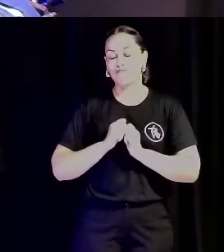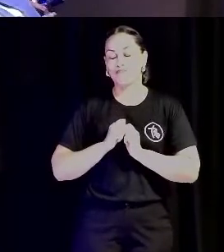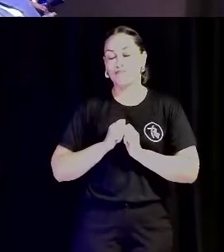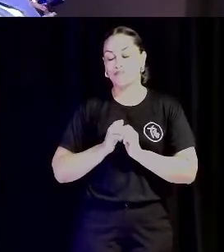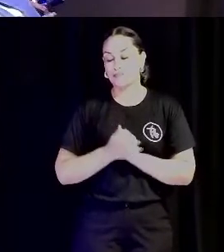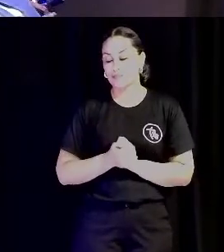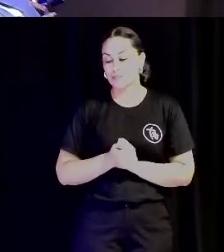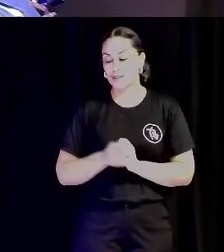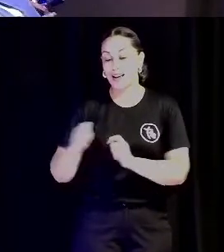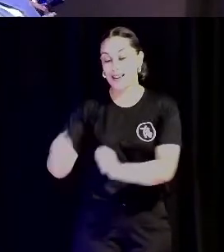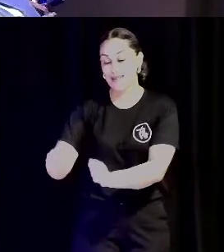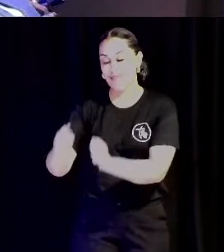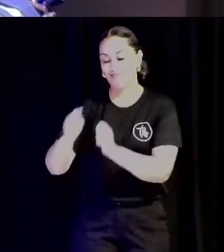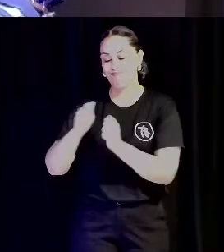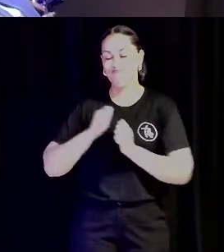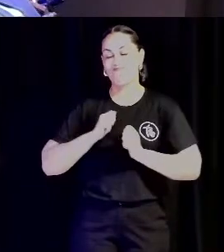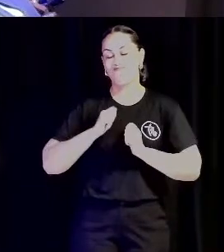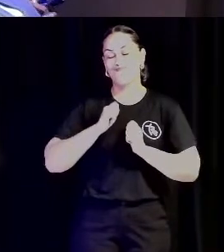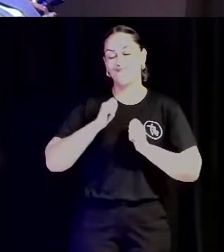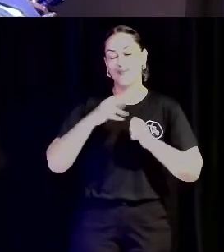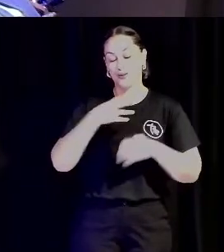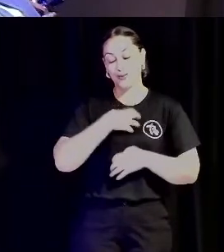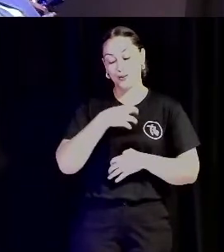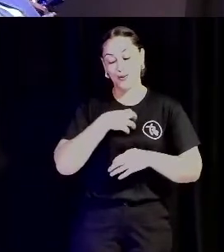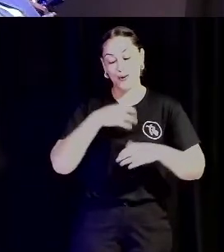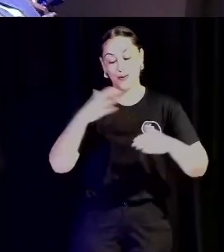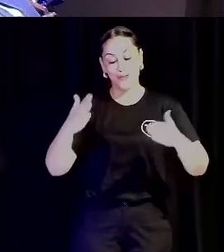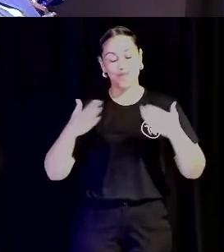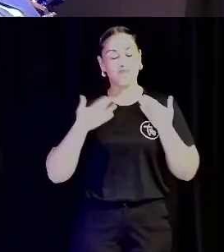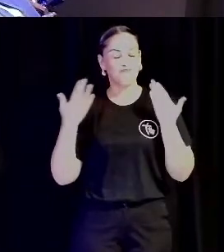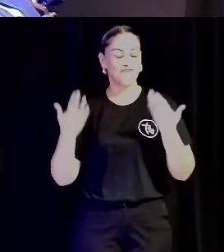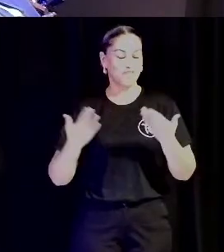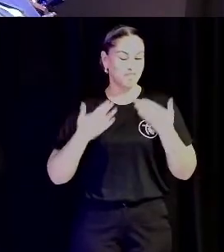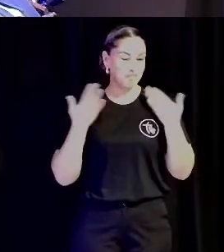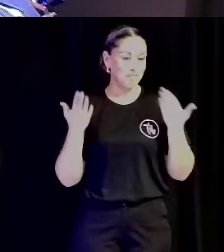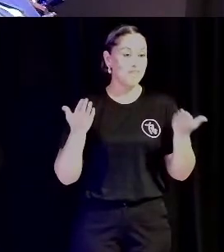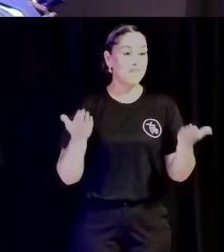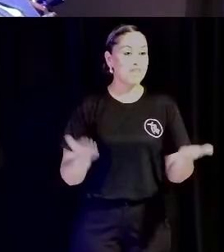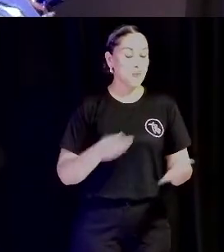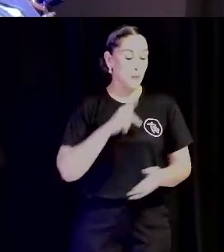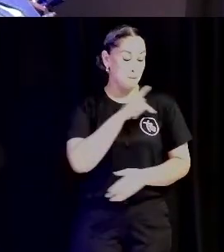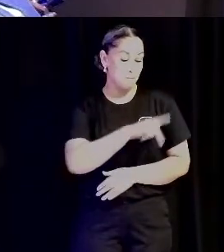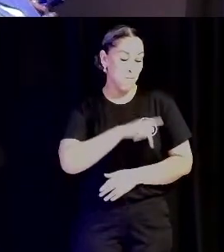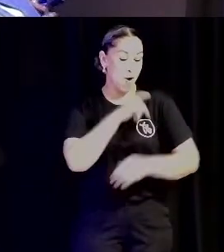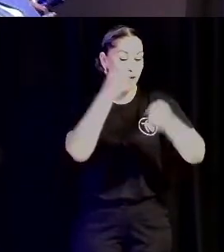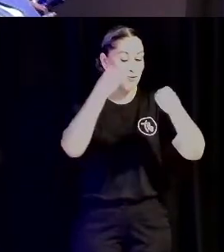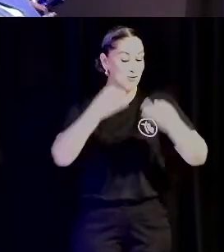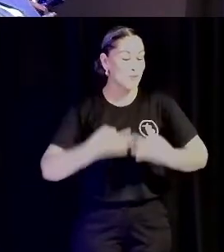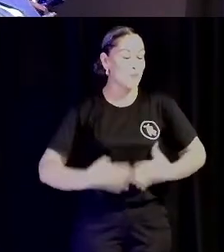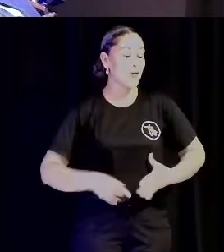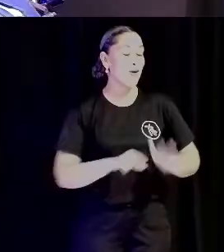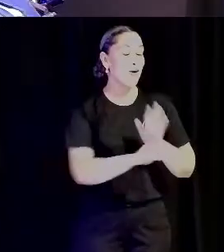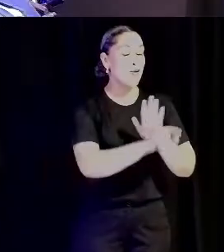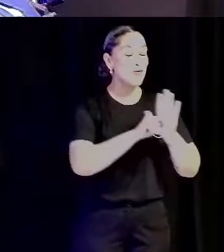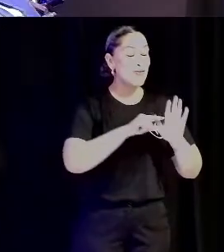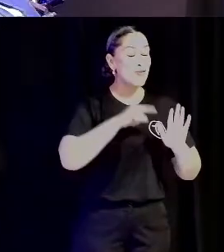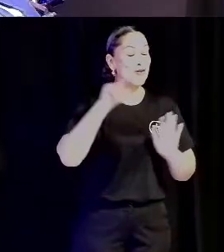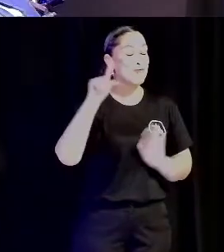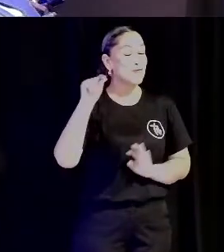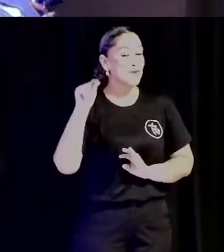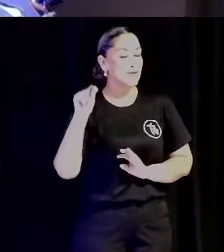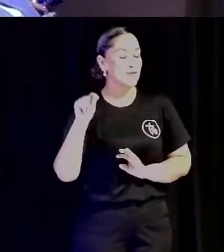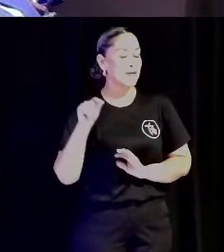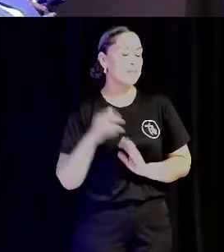Receber com alegria. Paulo vai dizer isso no verso 10. Fiquei muito